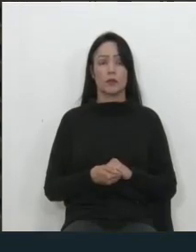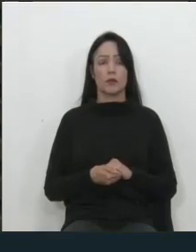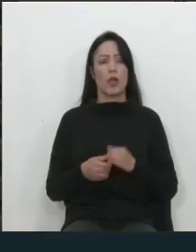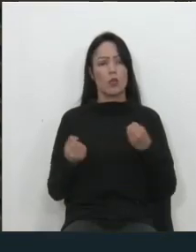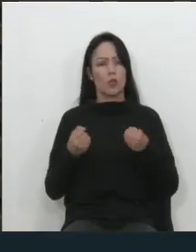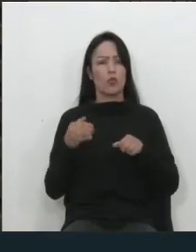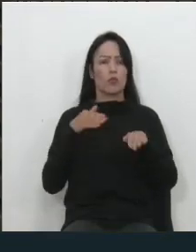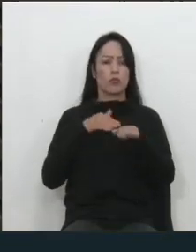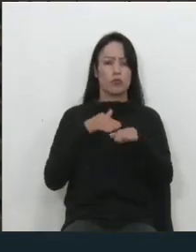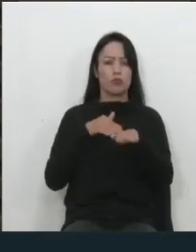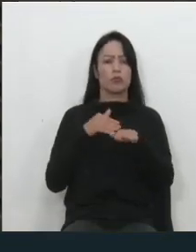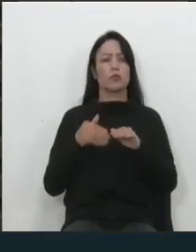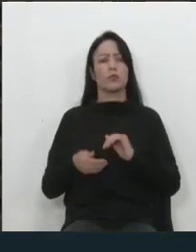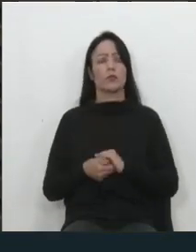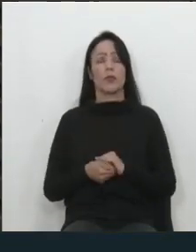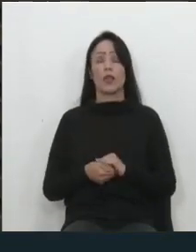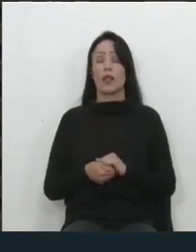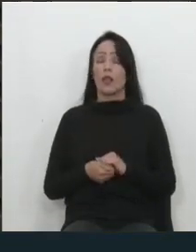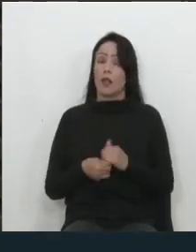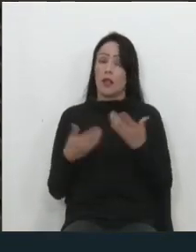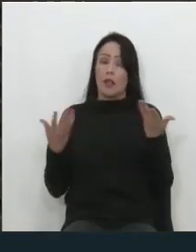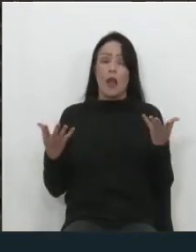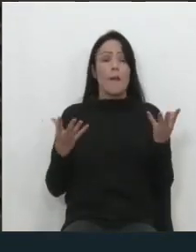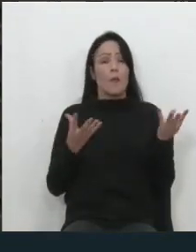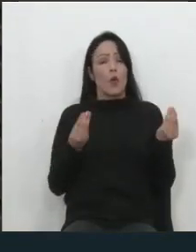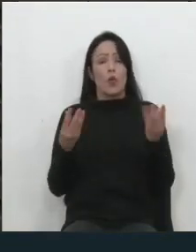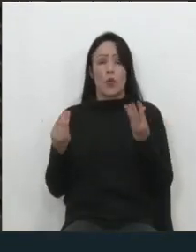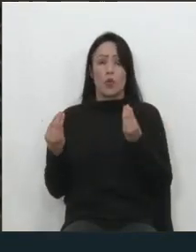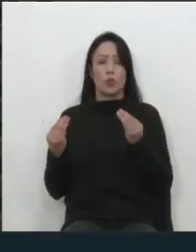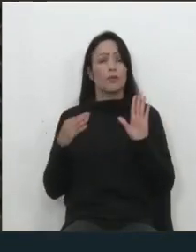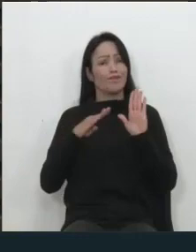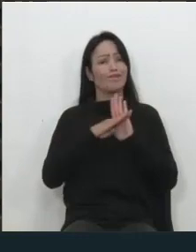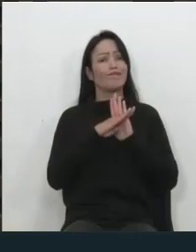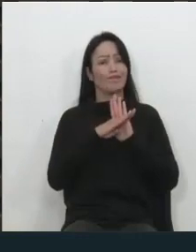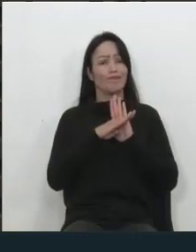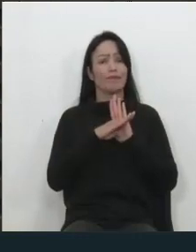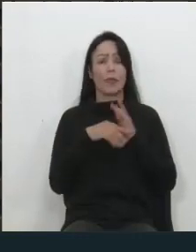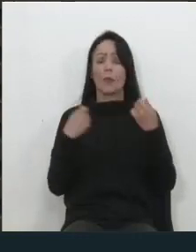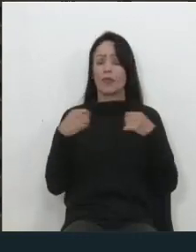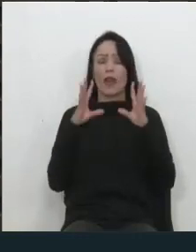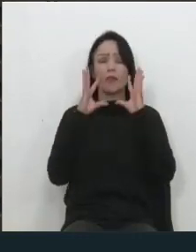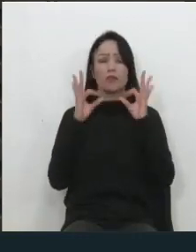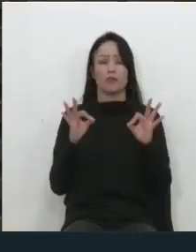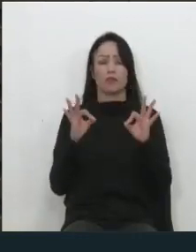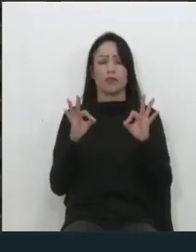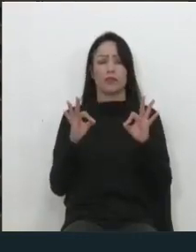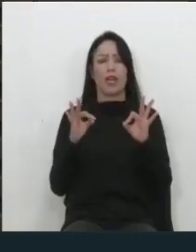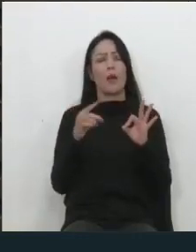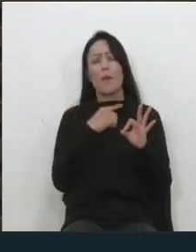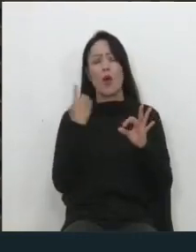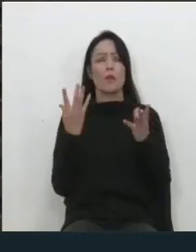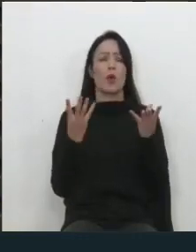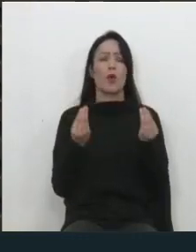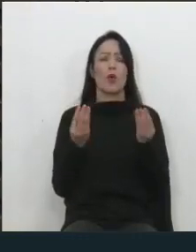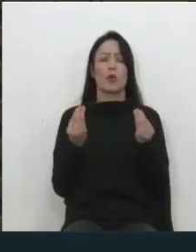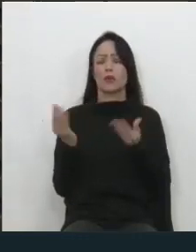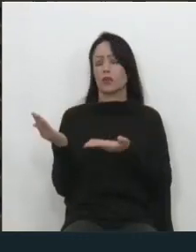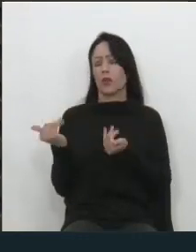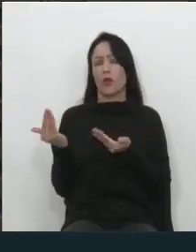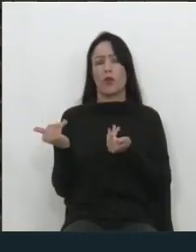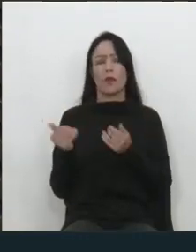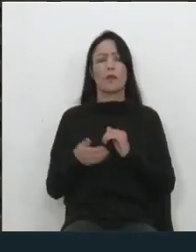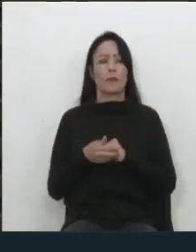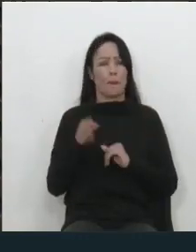né? Isso ainda é muito grande, precisamos de muita atenção no trânsito, está levando muitas vidas, principalmente dos jovens,